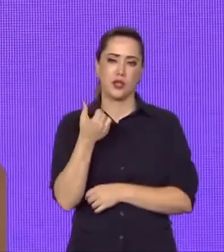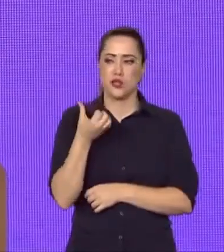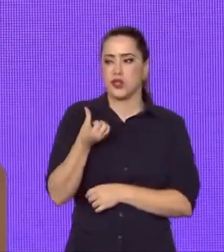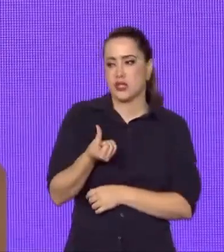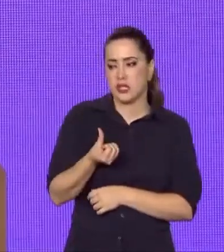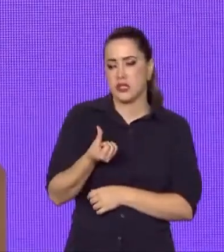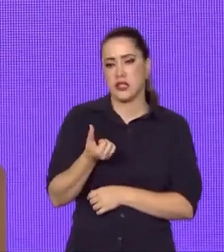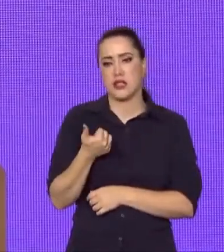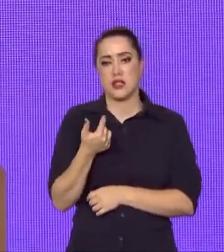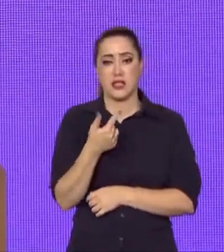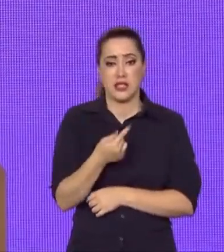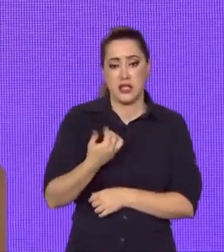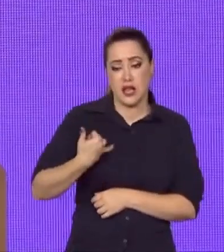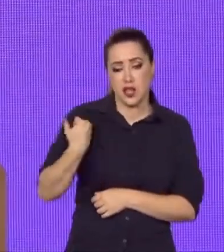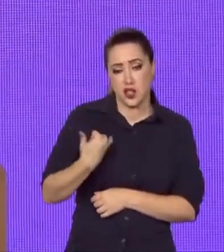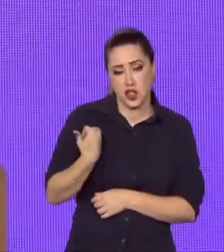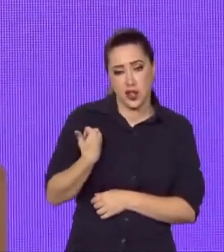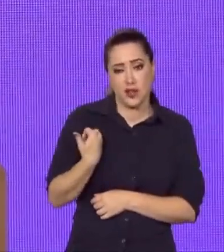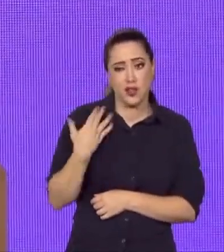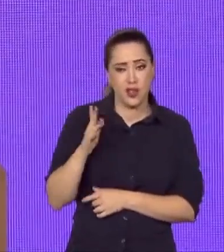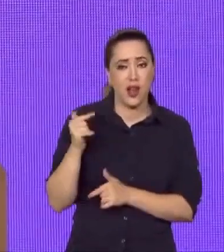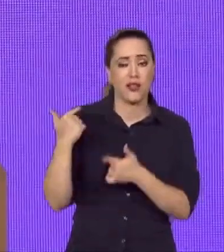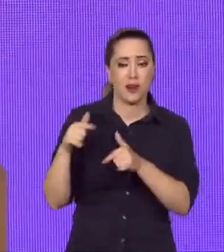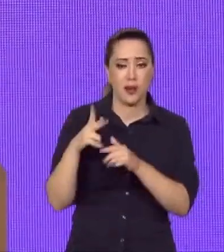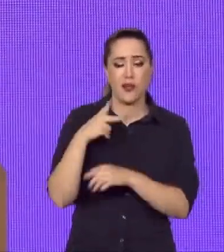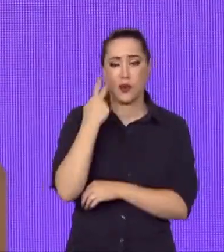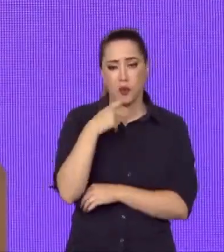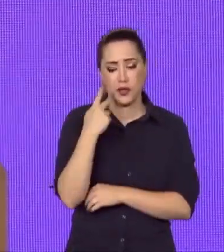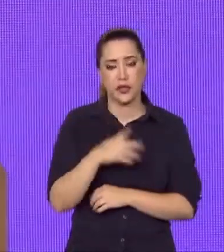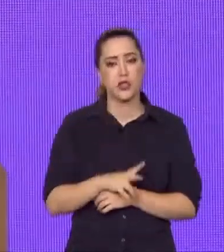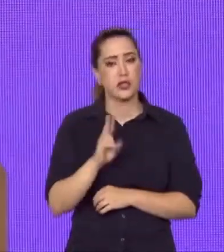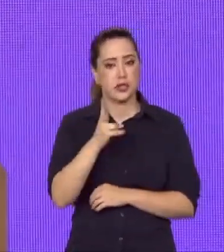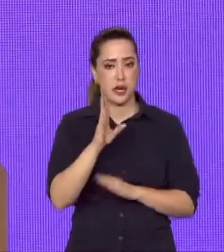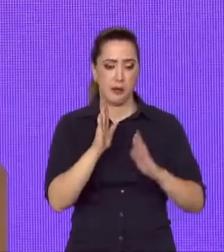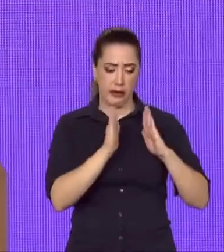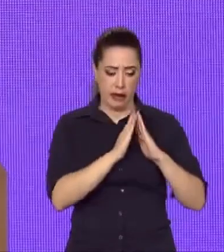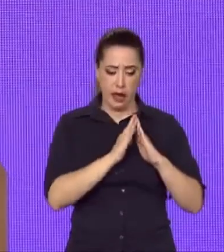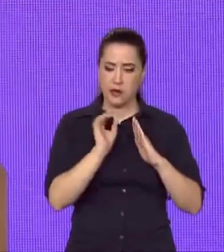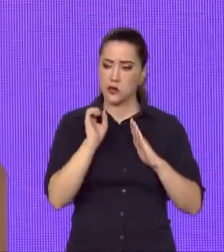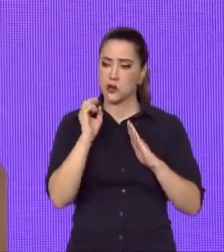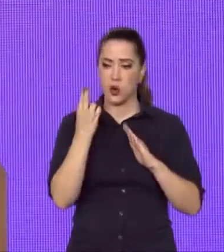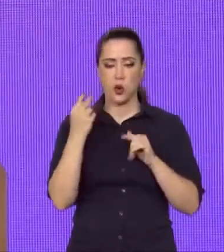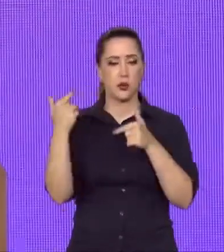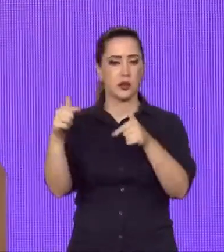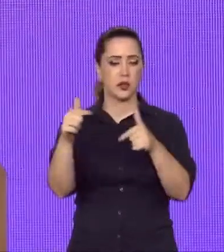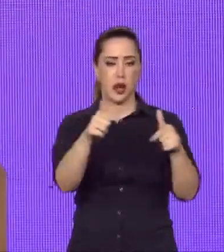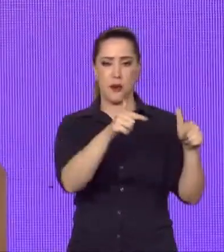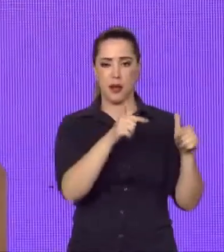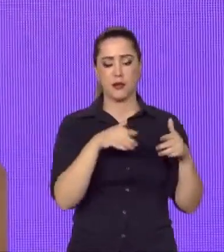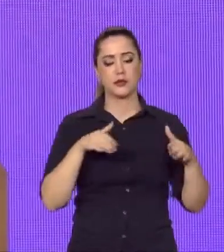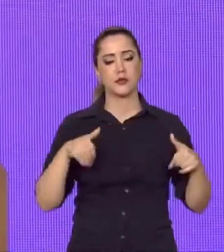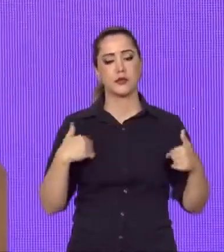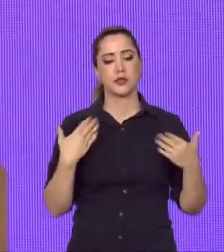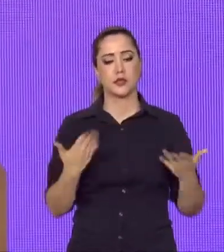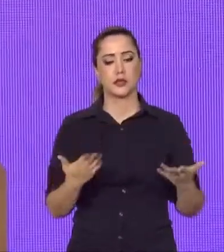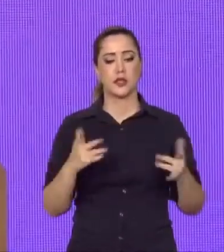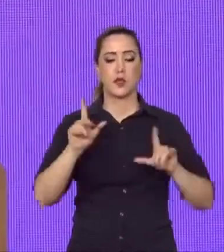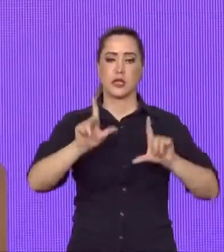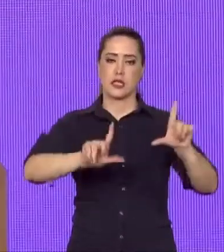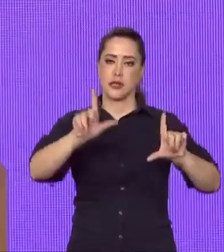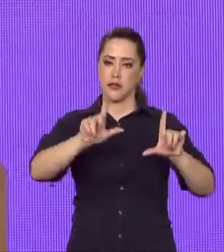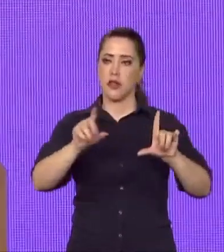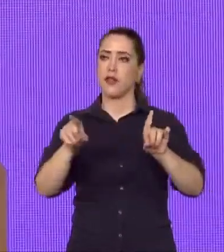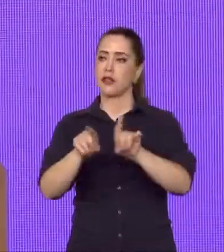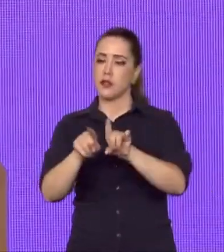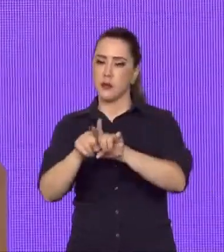Sou vocal sobre essas questões, tanto em casa quanto nas minhas atividades. E, com isso, a mídia e os